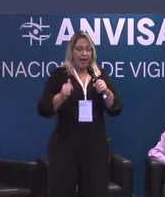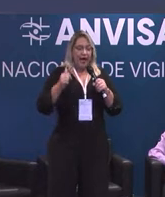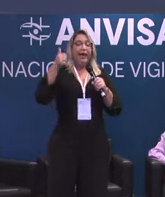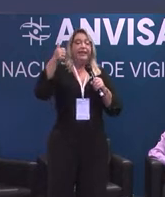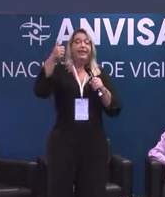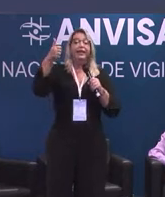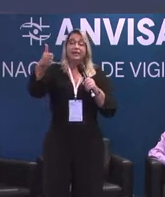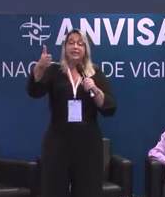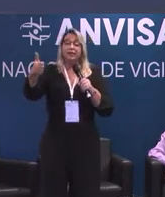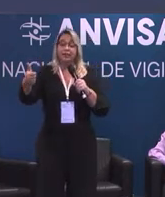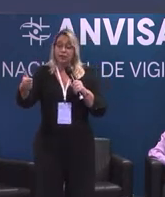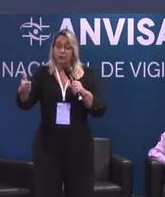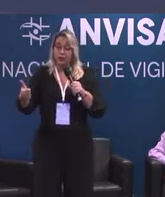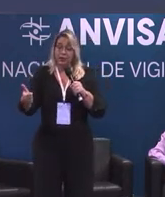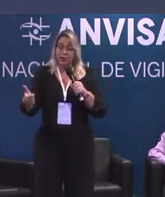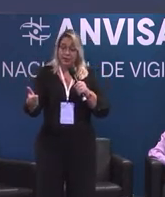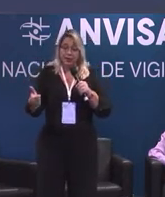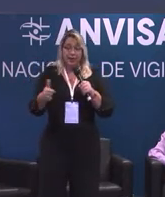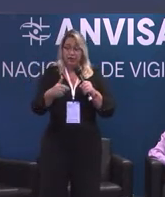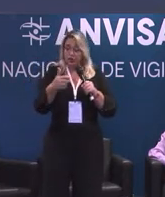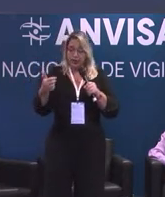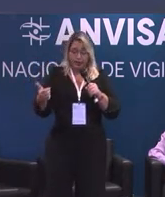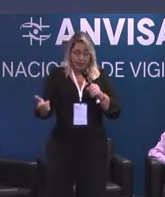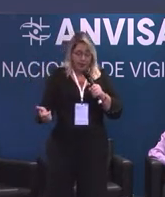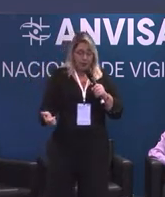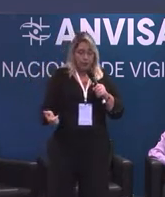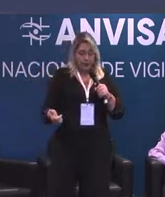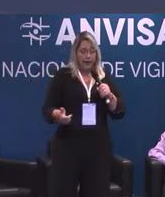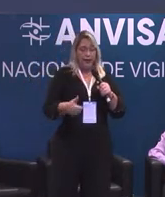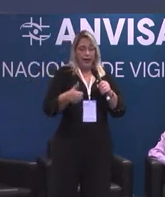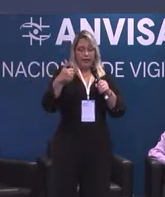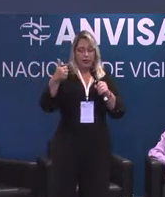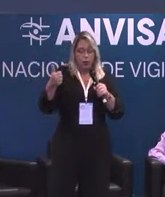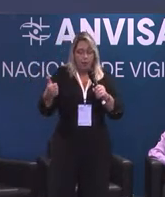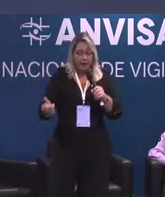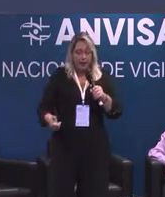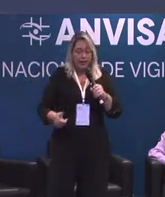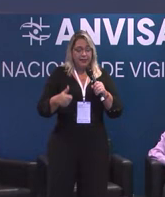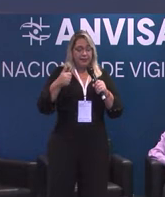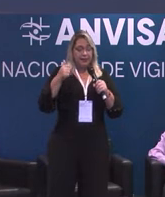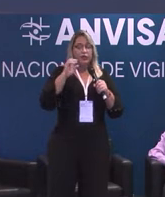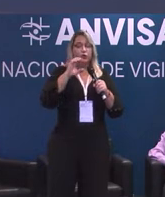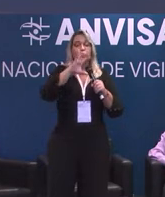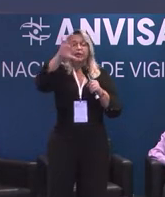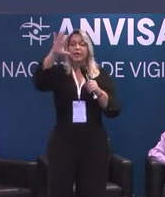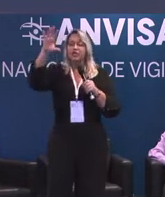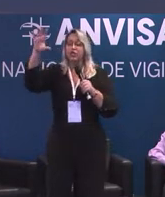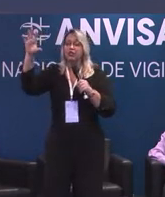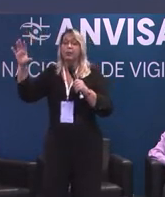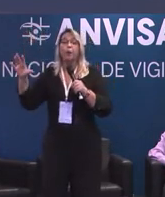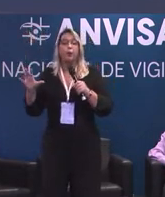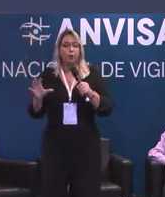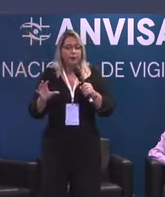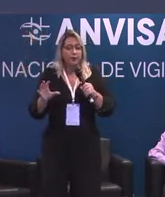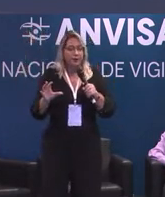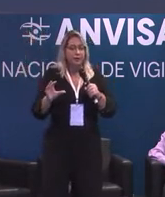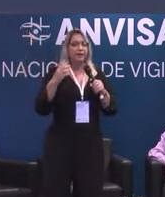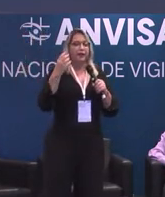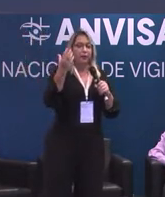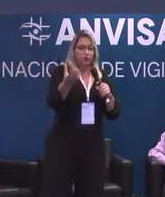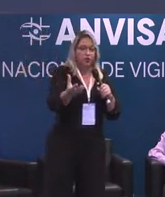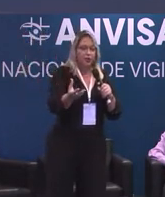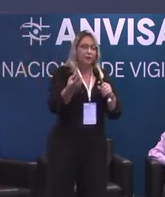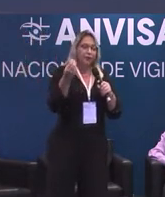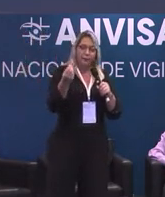A indicação das autoridades sanitárias, nós já sabíamos, né? As competências, isso tudo que a gente propôs em